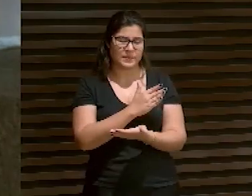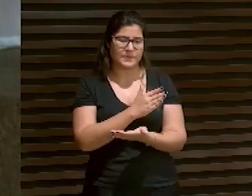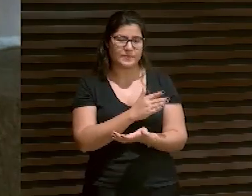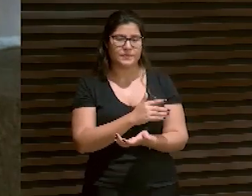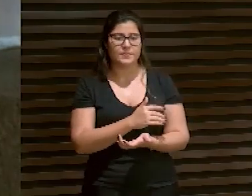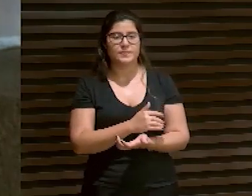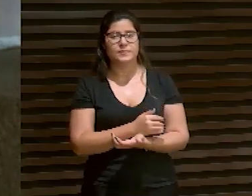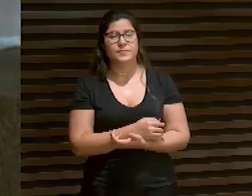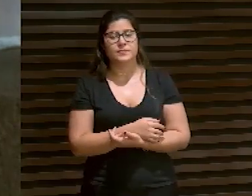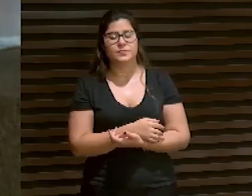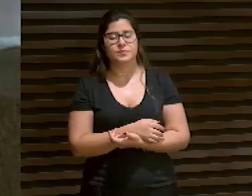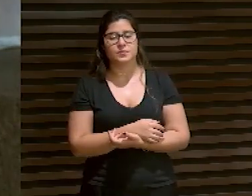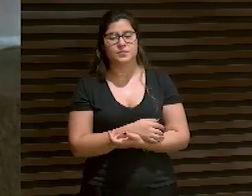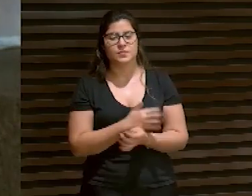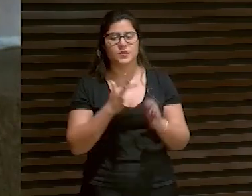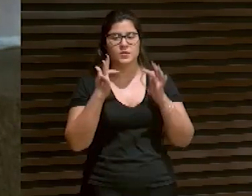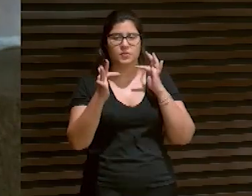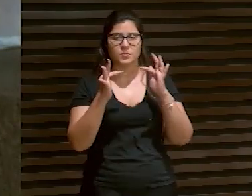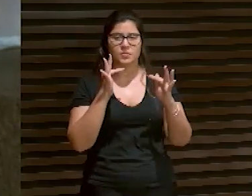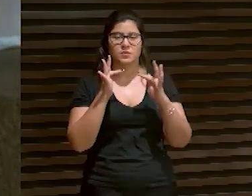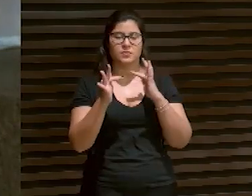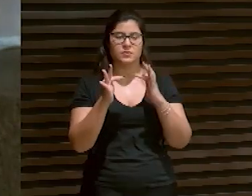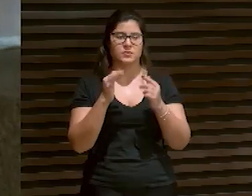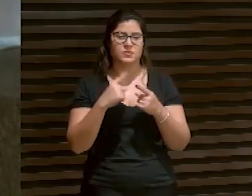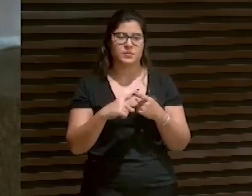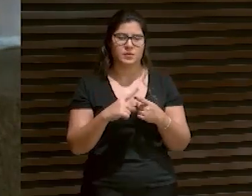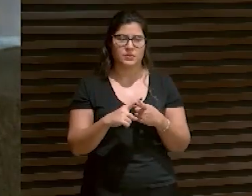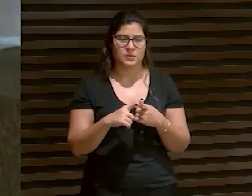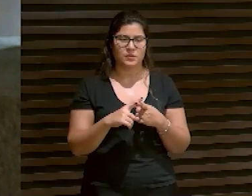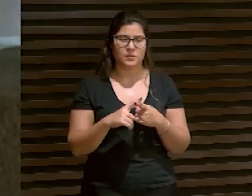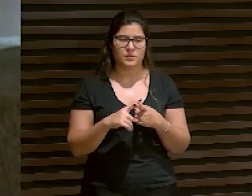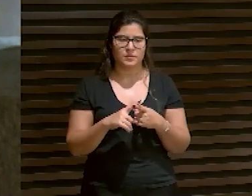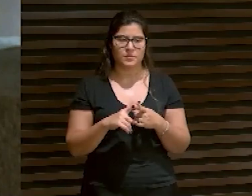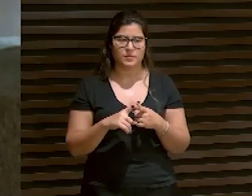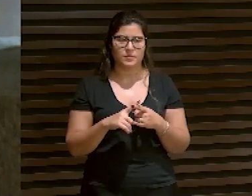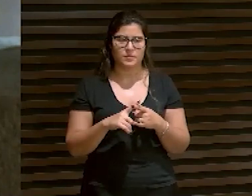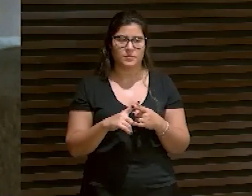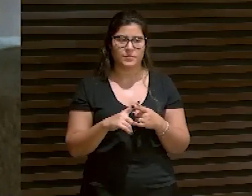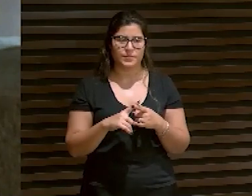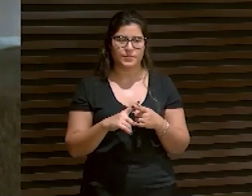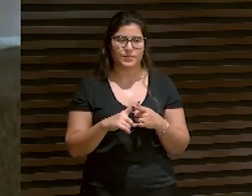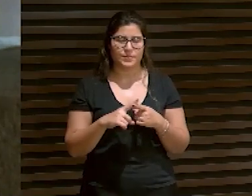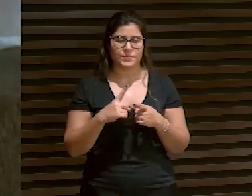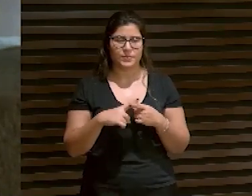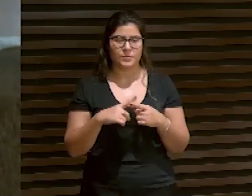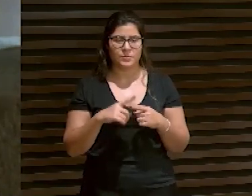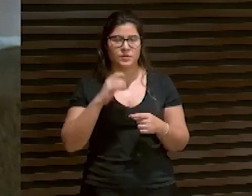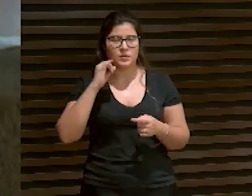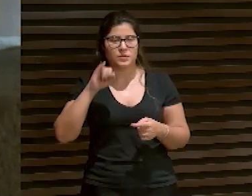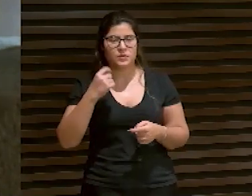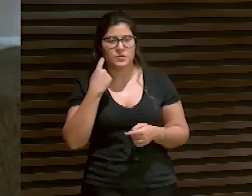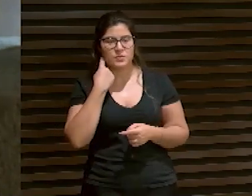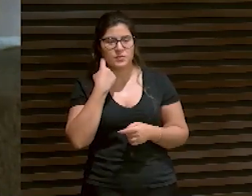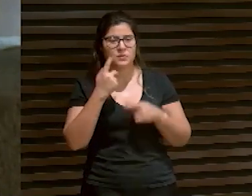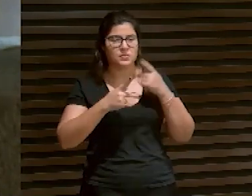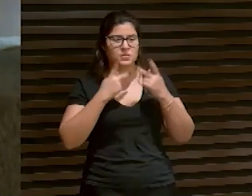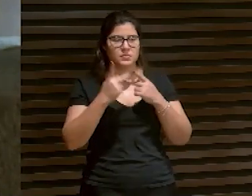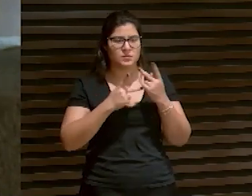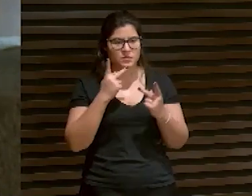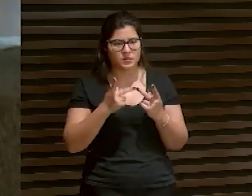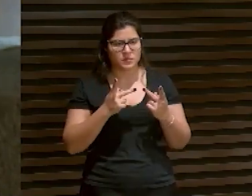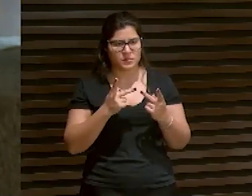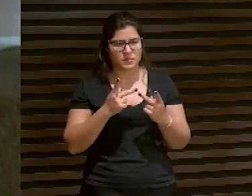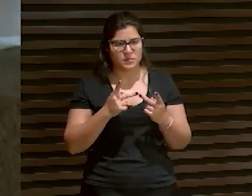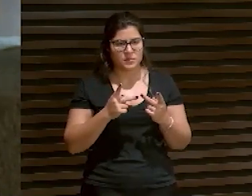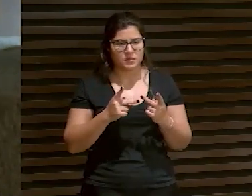teologia que ela é mais ou menos. Por quê? Porque Jonas, quando ele fala isso, porque me adiantei, porque o Senhor é misericordioso, clemente,